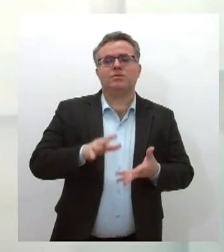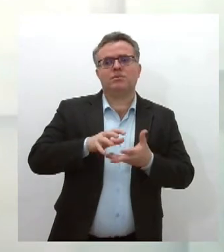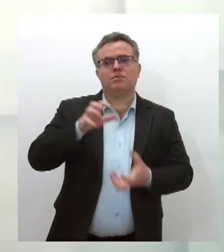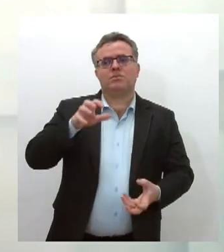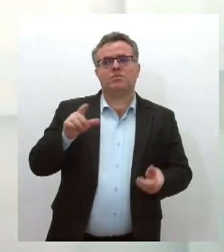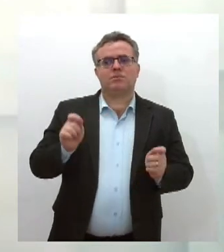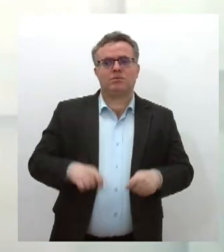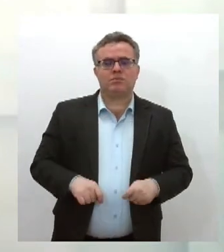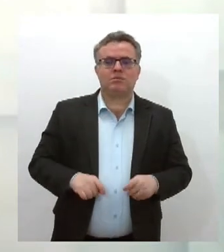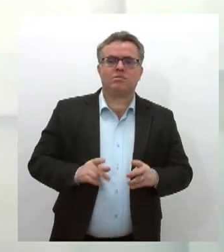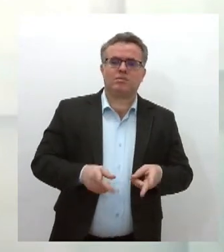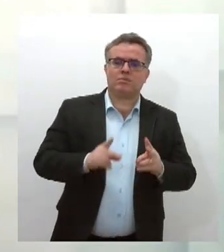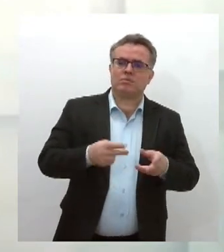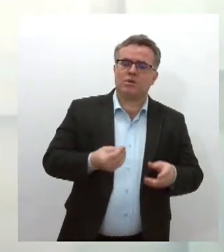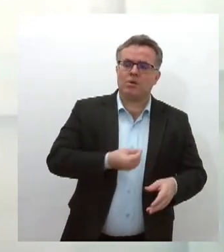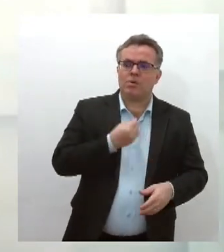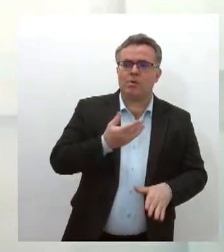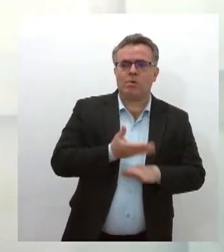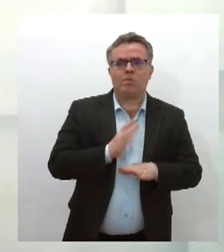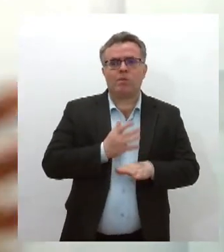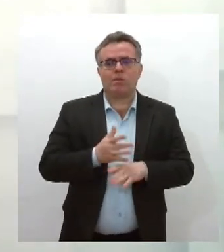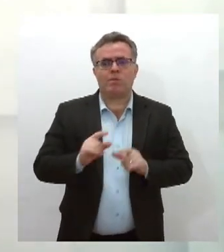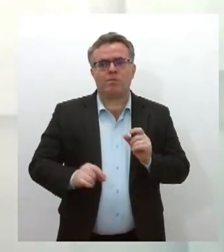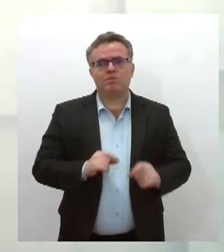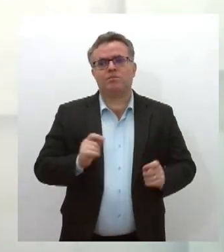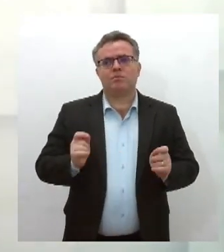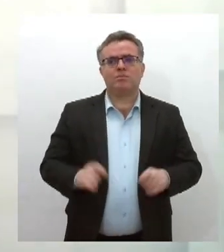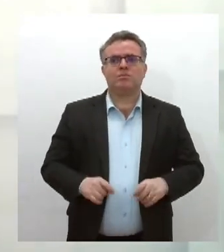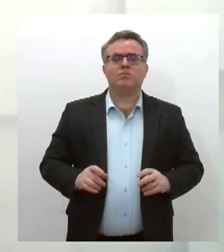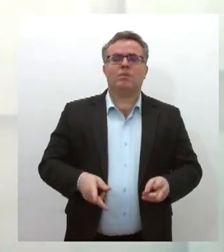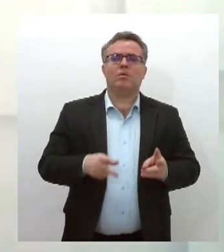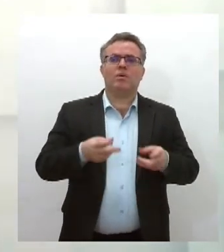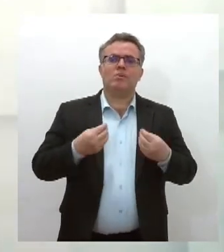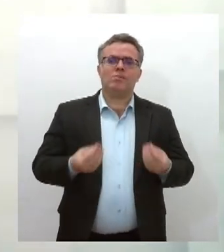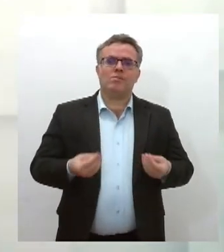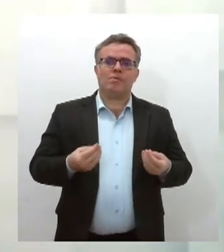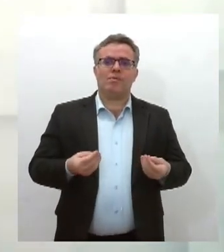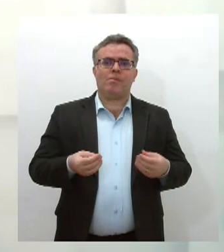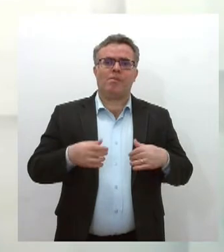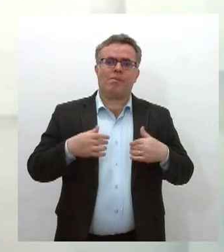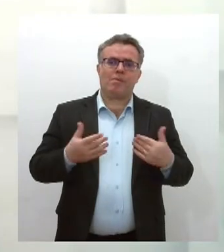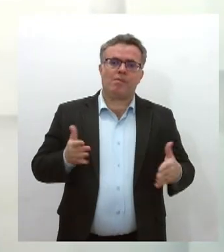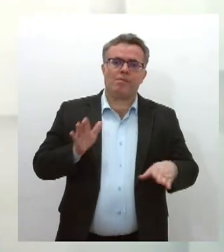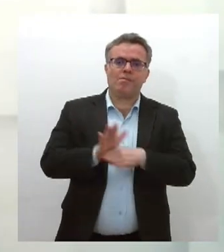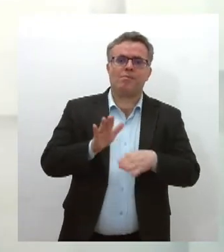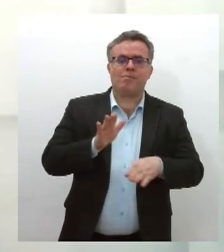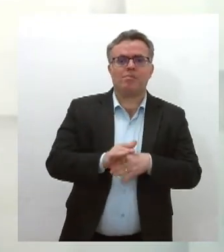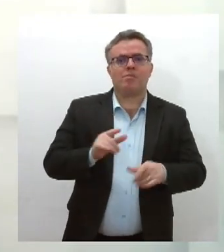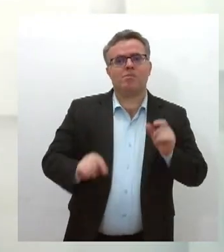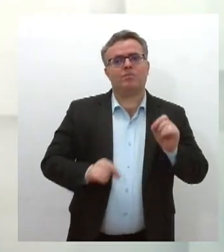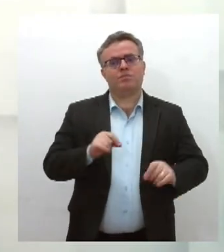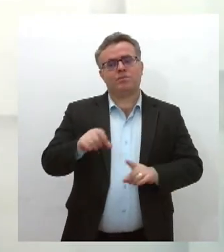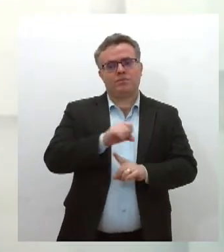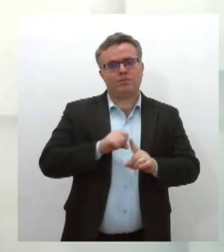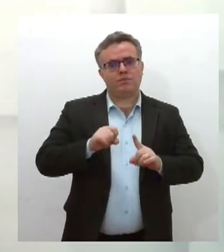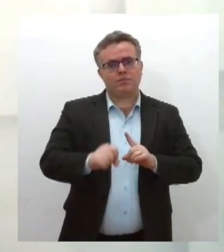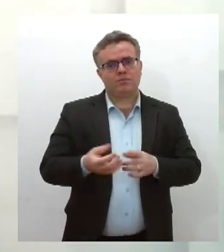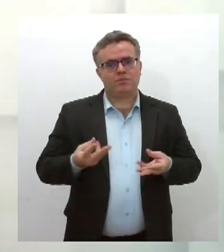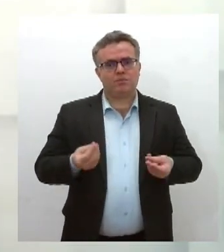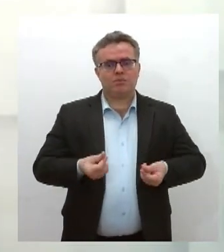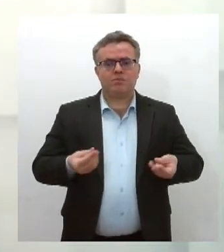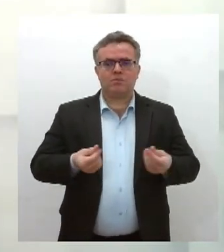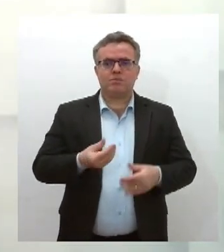possam praticar, realizar a prática esportiva e, claro, ajudar aí na socialização e qualidade de vida. A lei